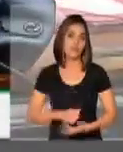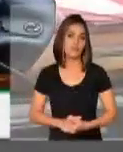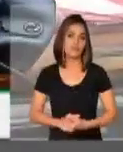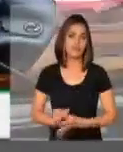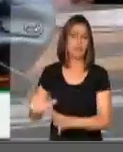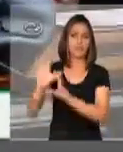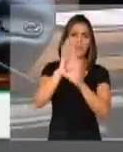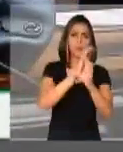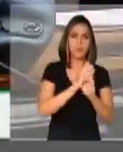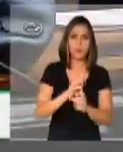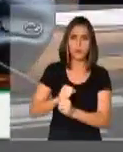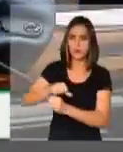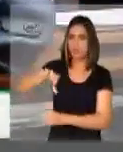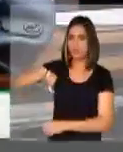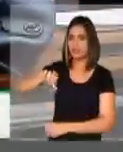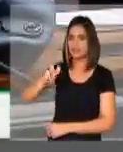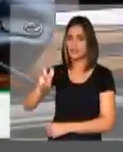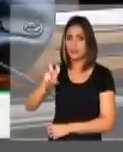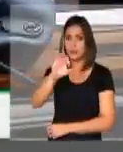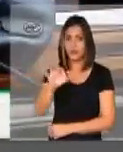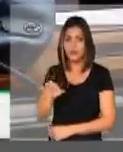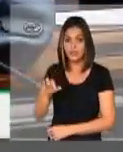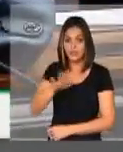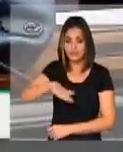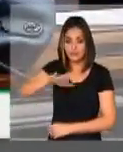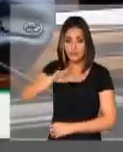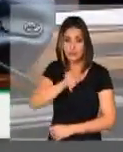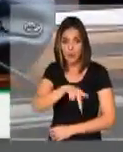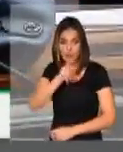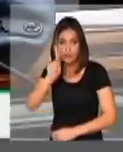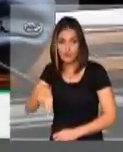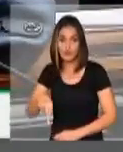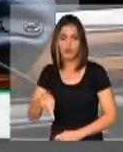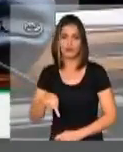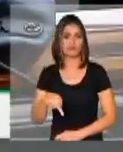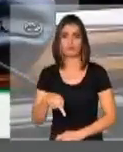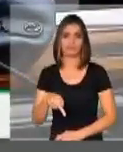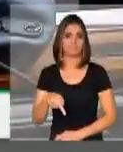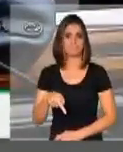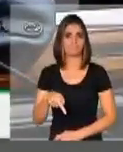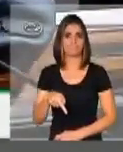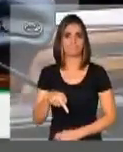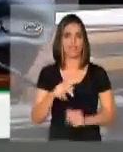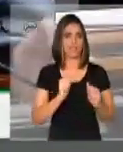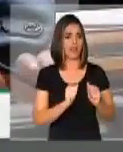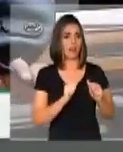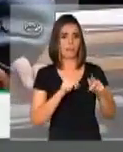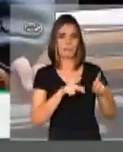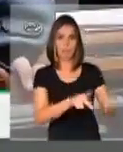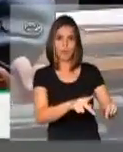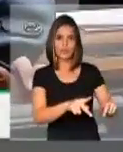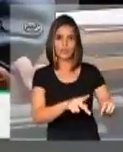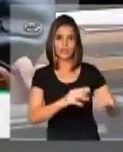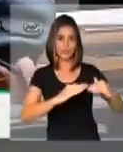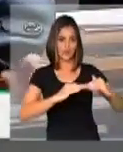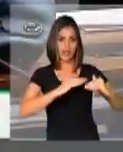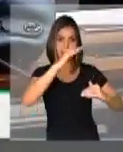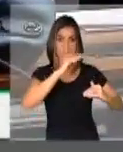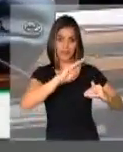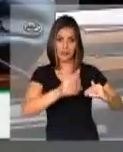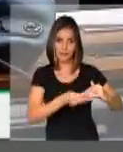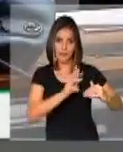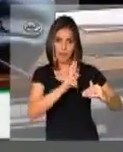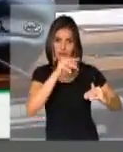90%, 95% dos professores não terão sua aposentadoria com remuneração acima de